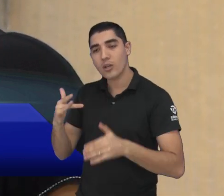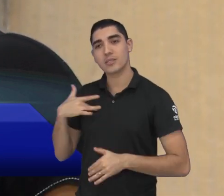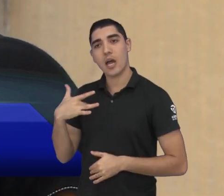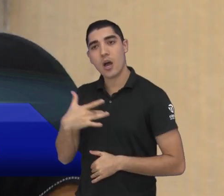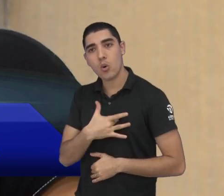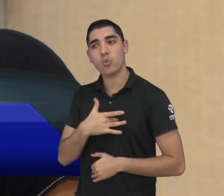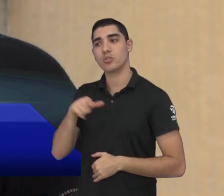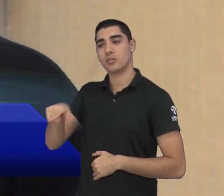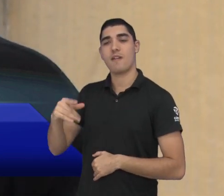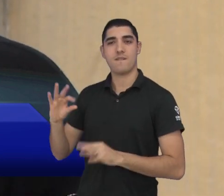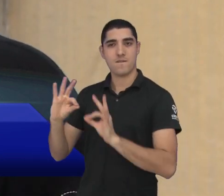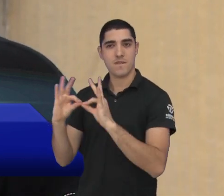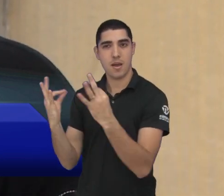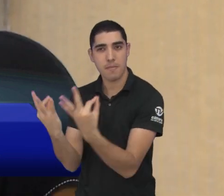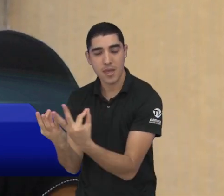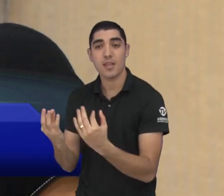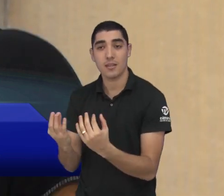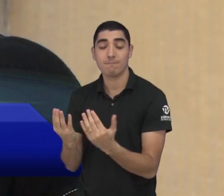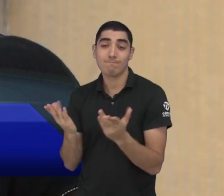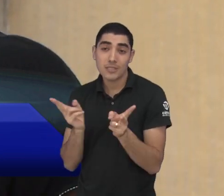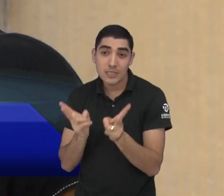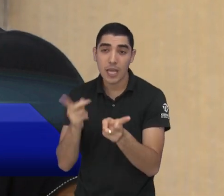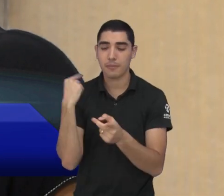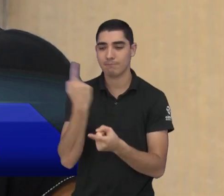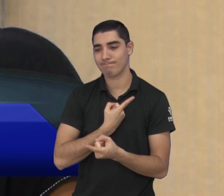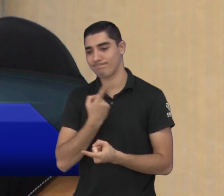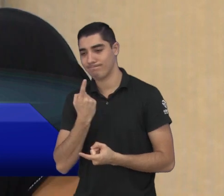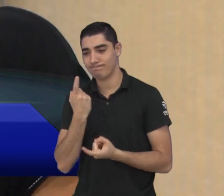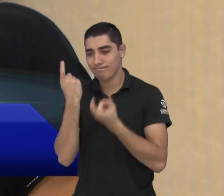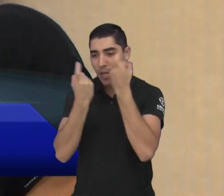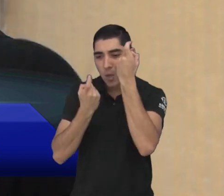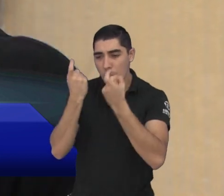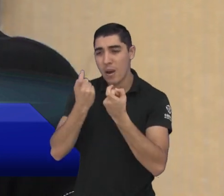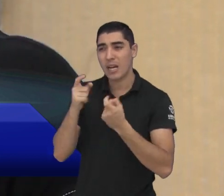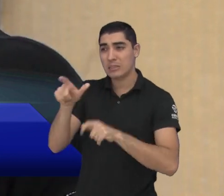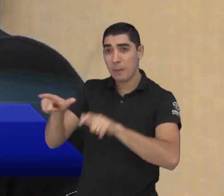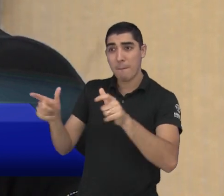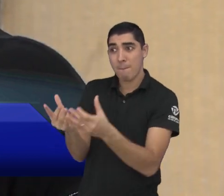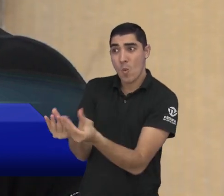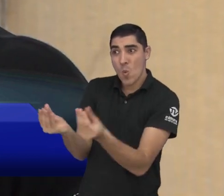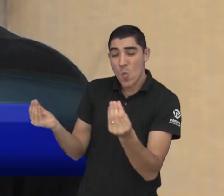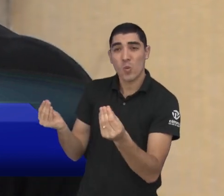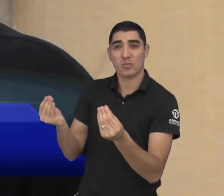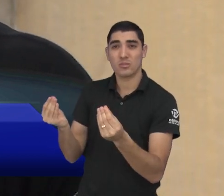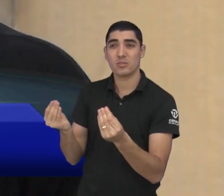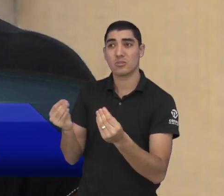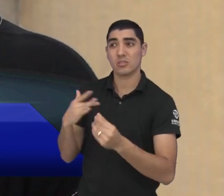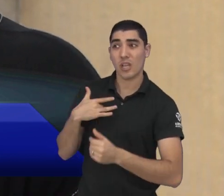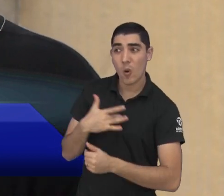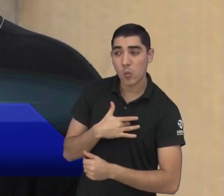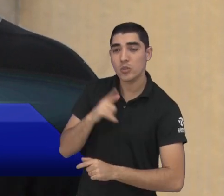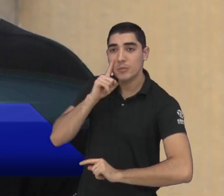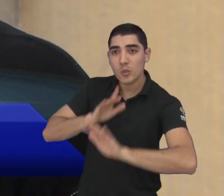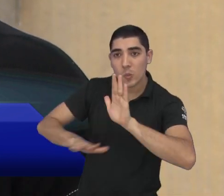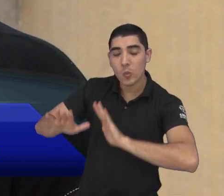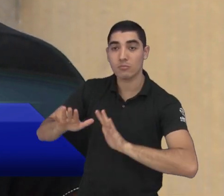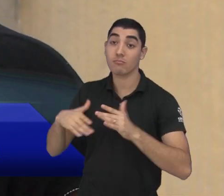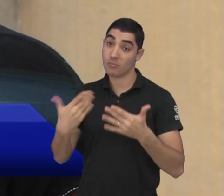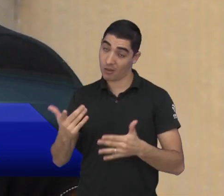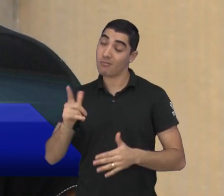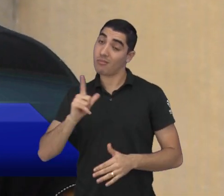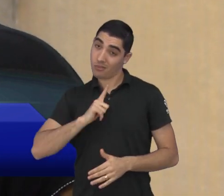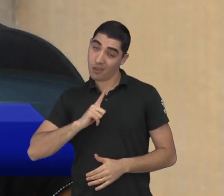né, isso significa pensar como um todo esses nascimentos. Né? Então, assim, tem esse impacto das